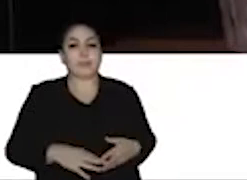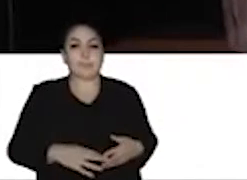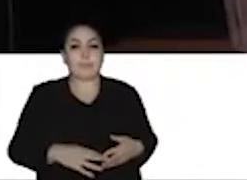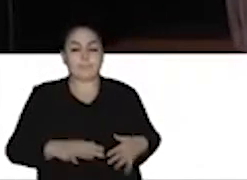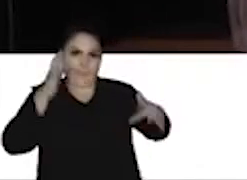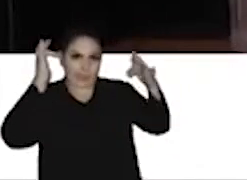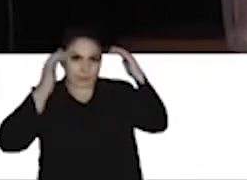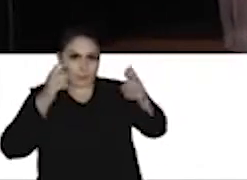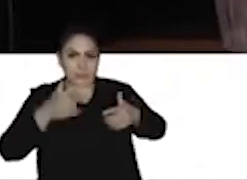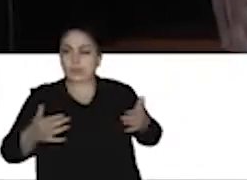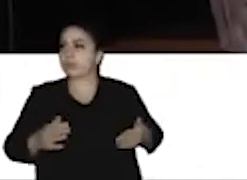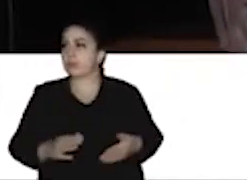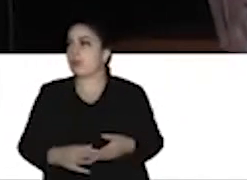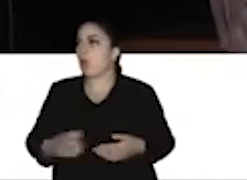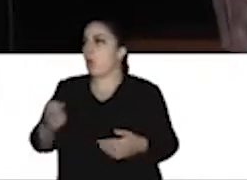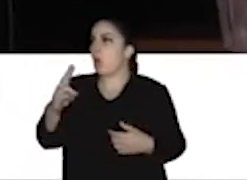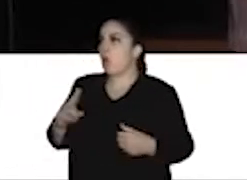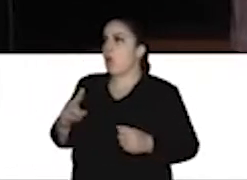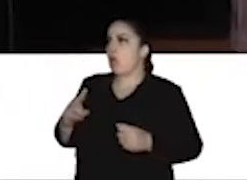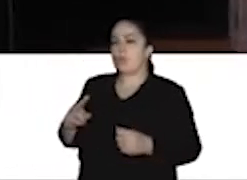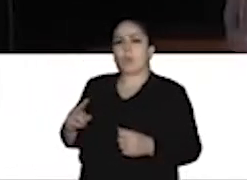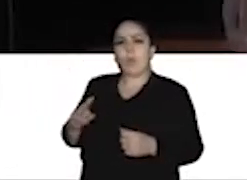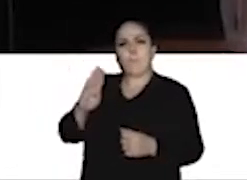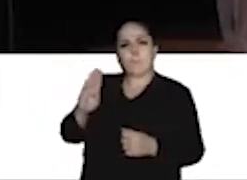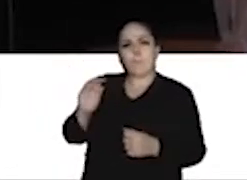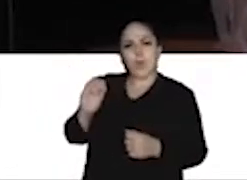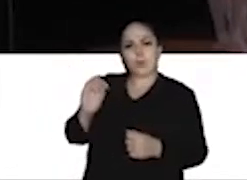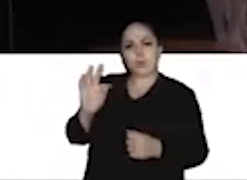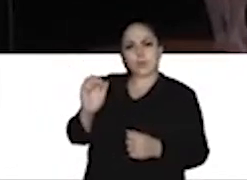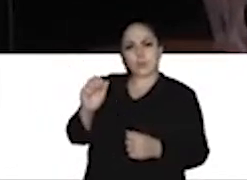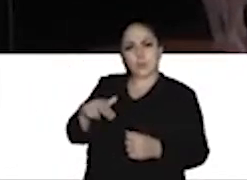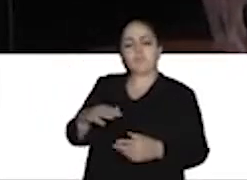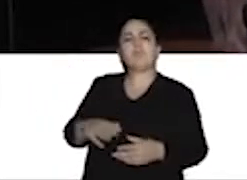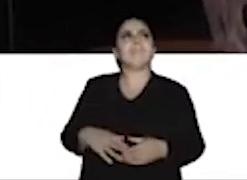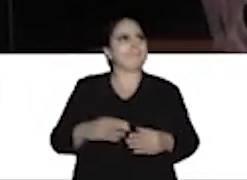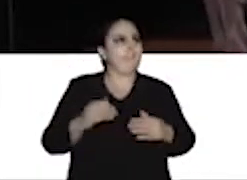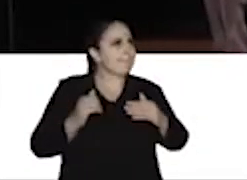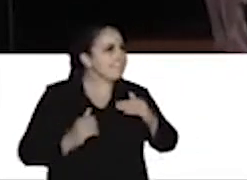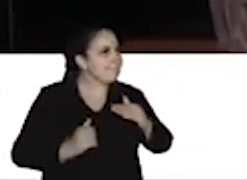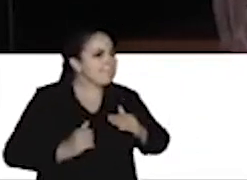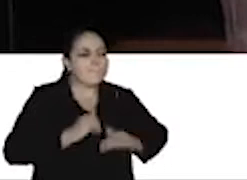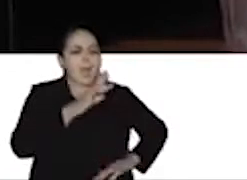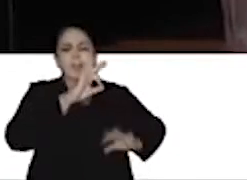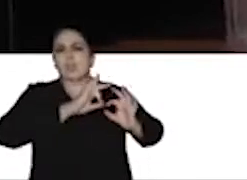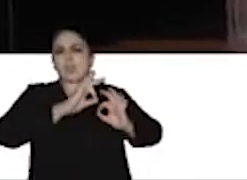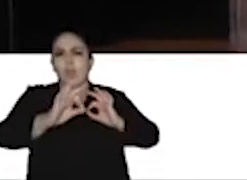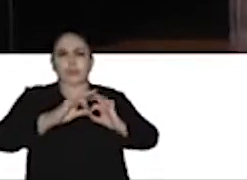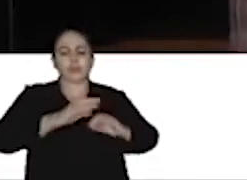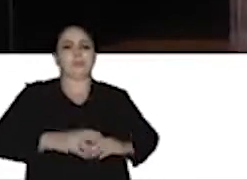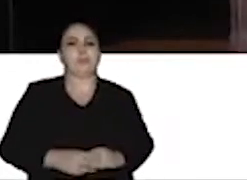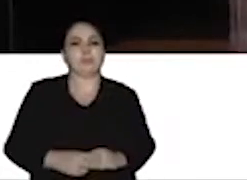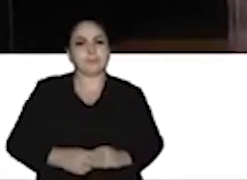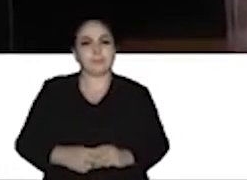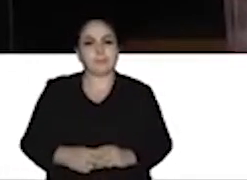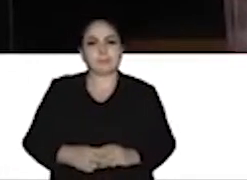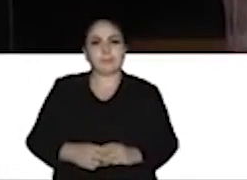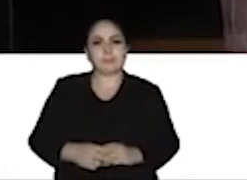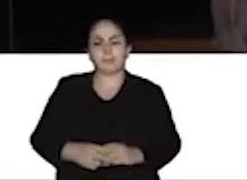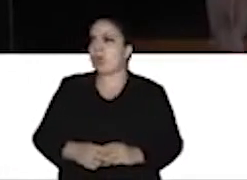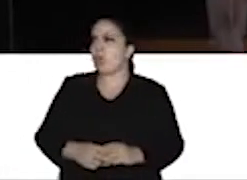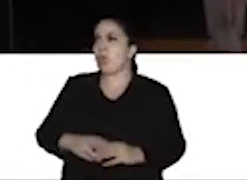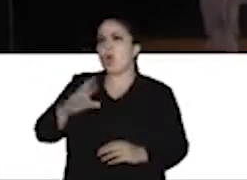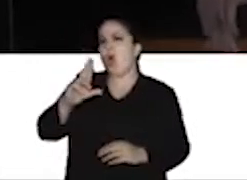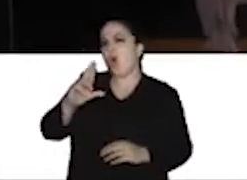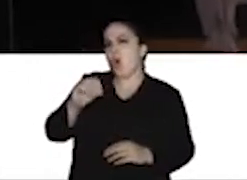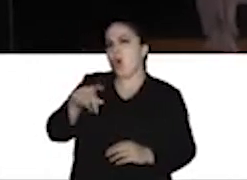México Grande. Eu veio, então, de Boston. Oh, Great Boston. Muito além da Grande muito Boston. Muito além de... Veio de, sei lá, Hong